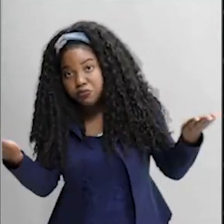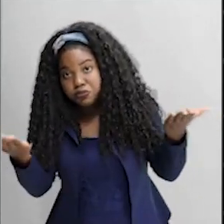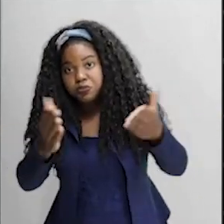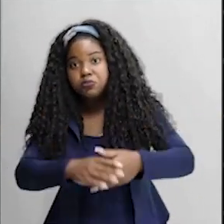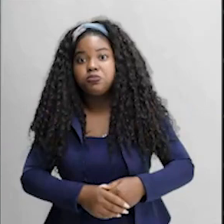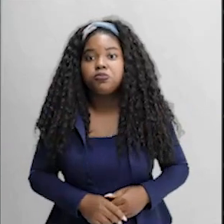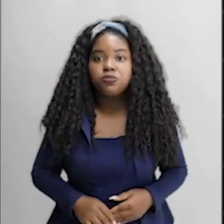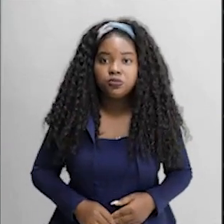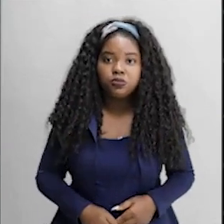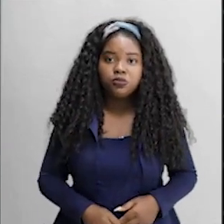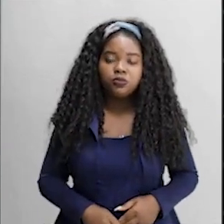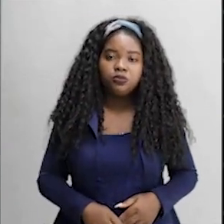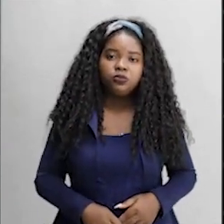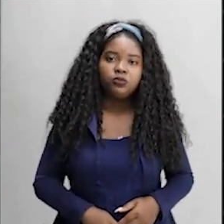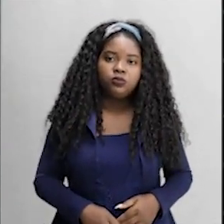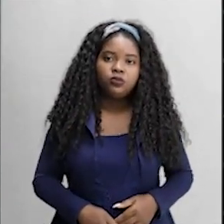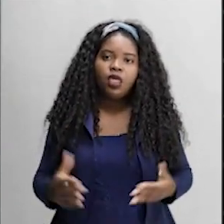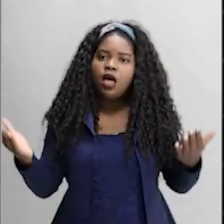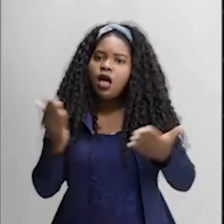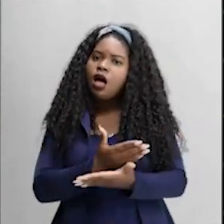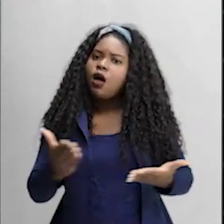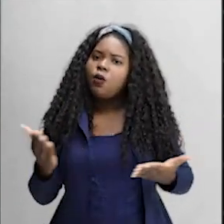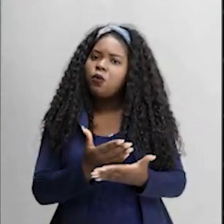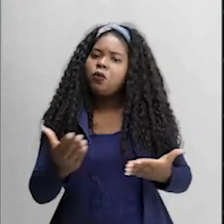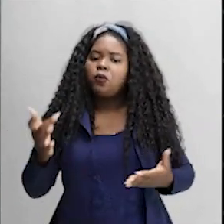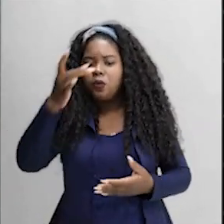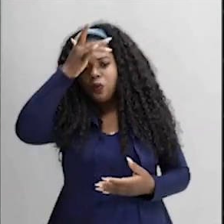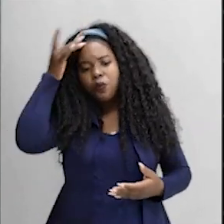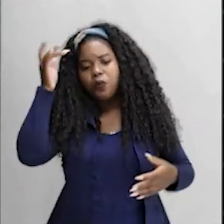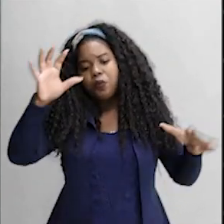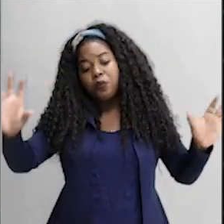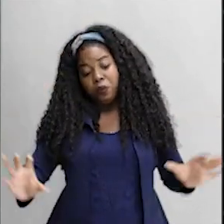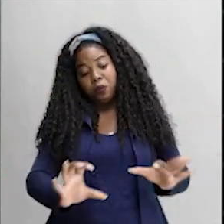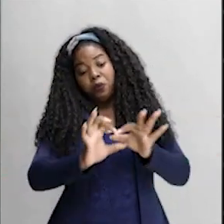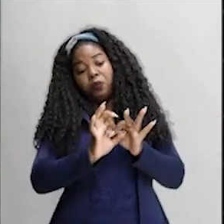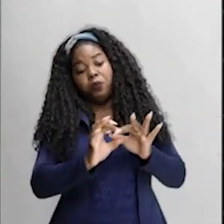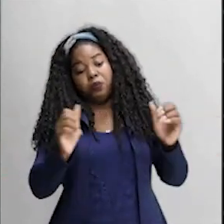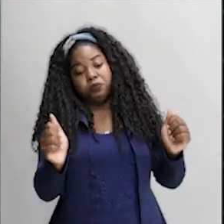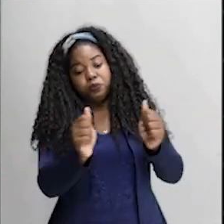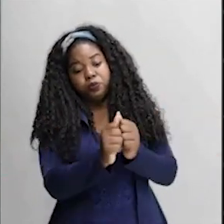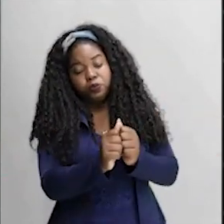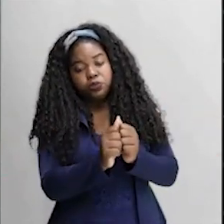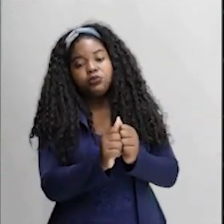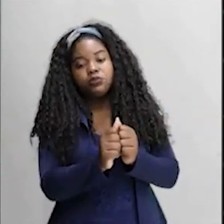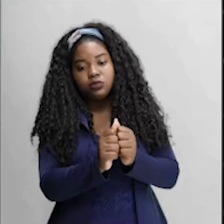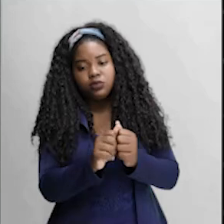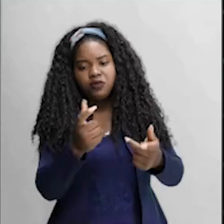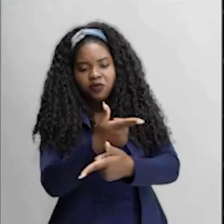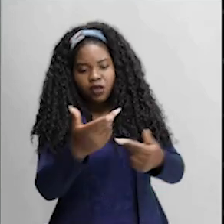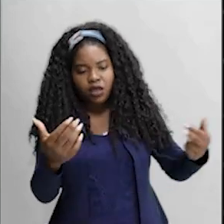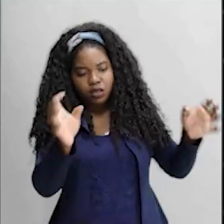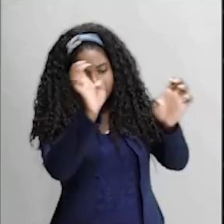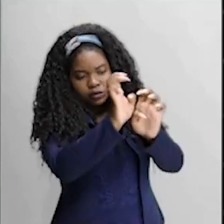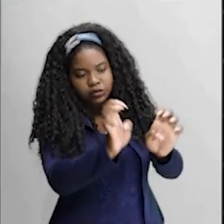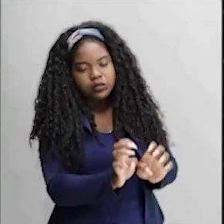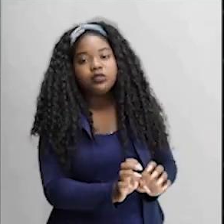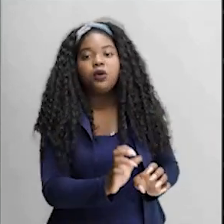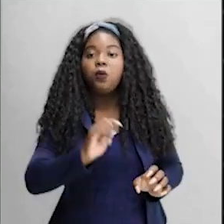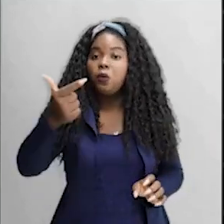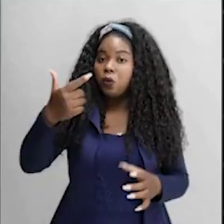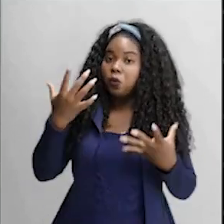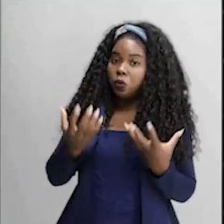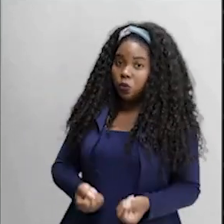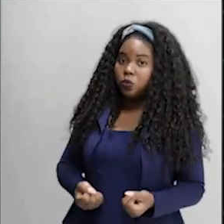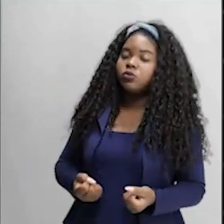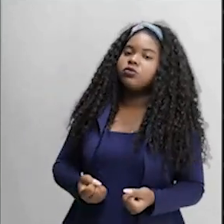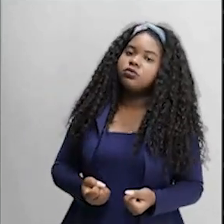algum momento, algumas pessoas se juntaram, criaram muitas estruturas, as outras